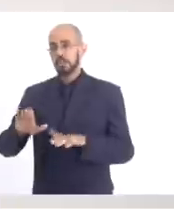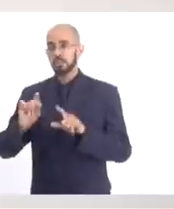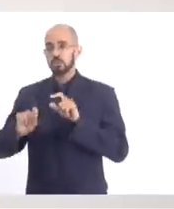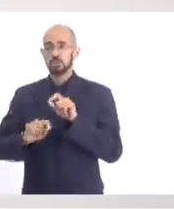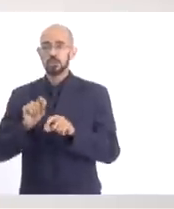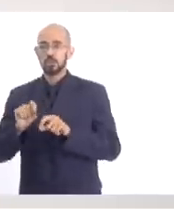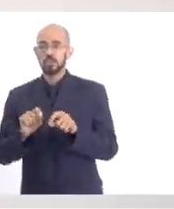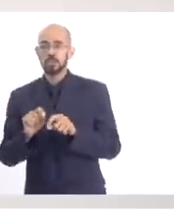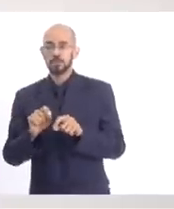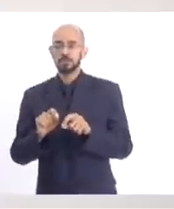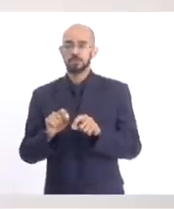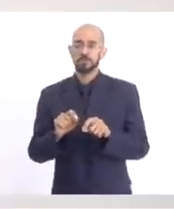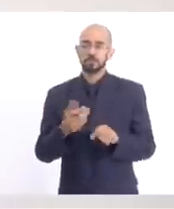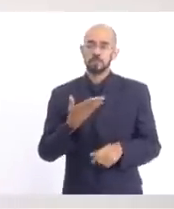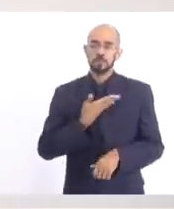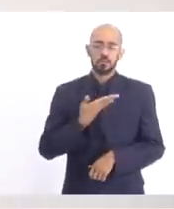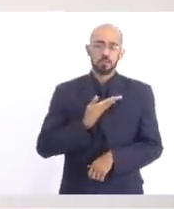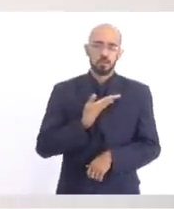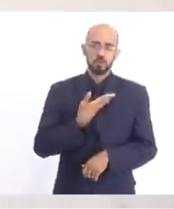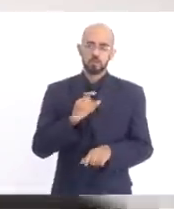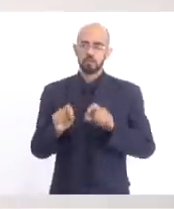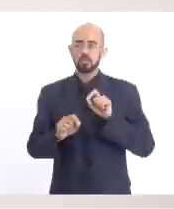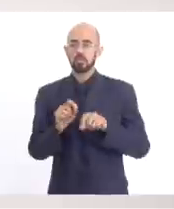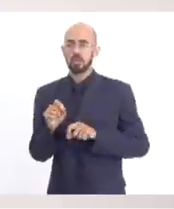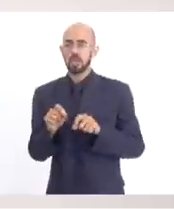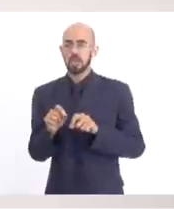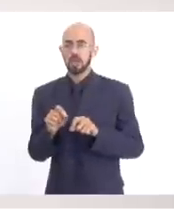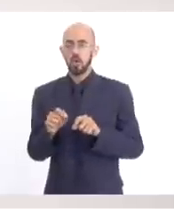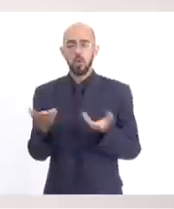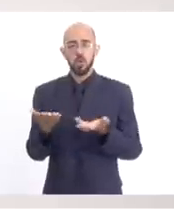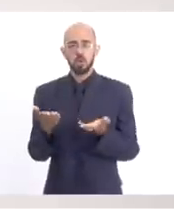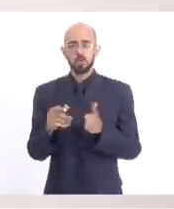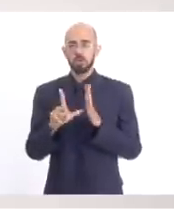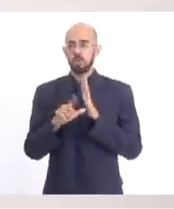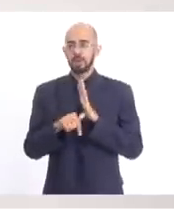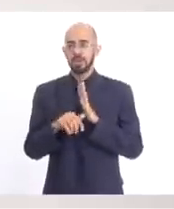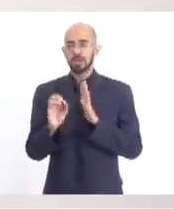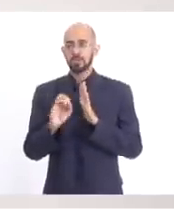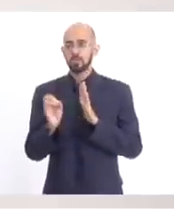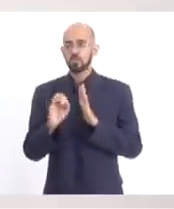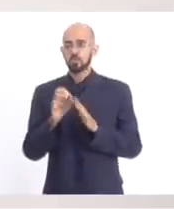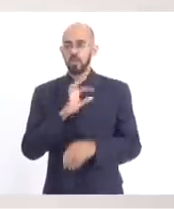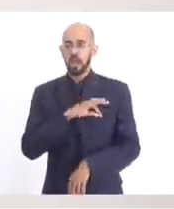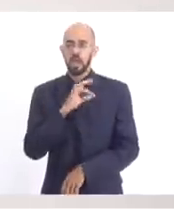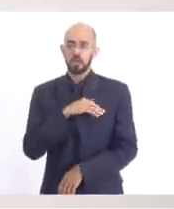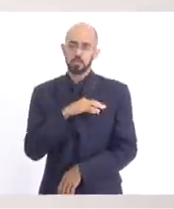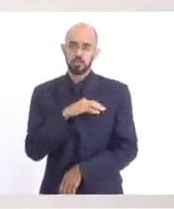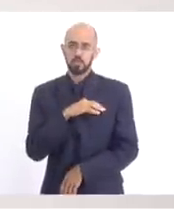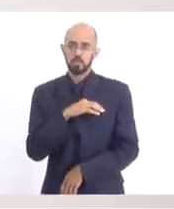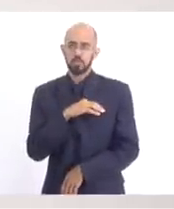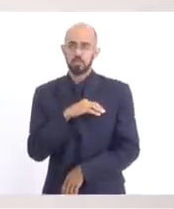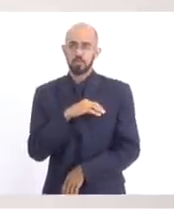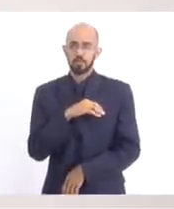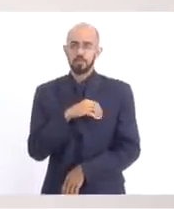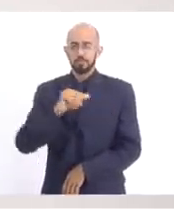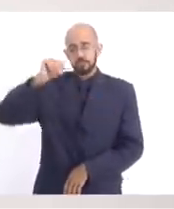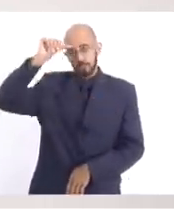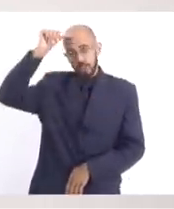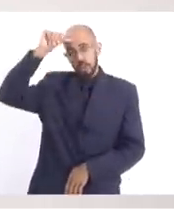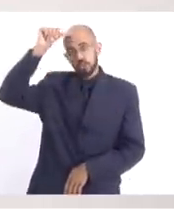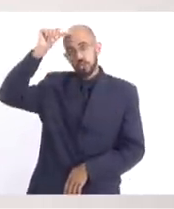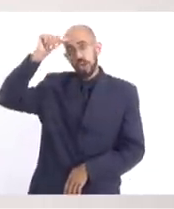hoje, caros colegas, hoje não atrasa salário um dia. Eu queria chamar a atenção. O governador Cláudio